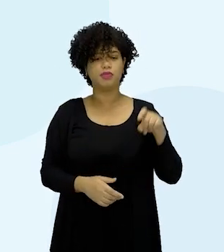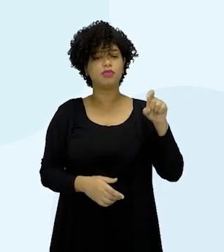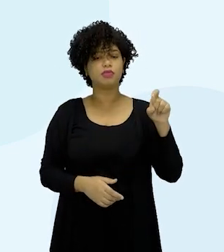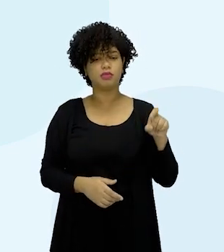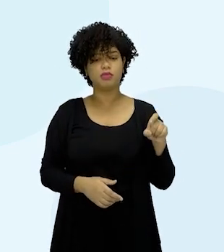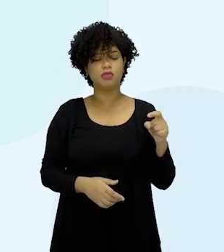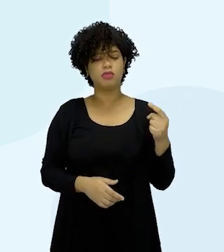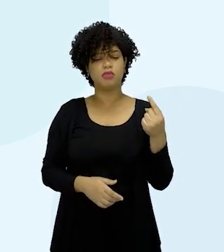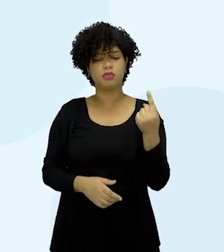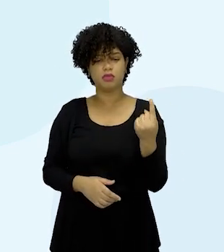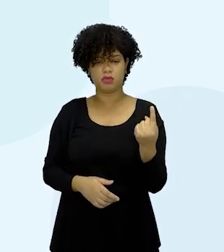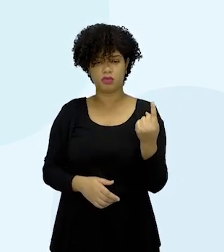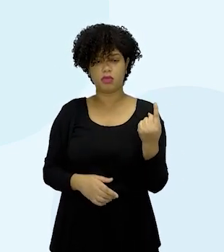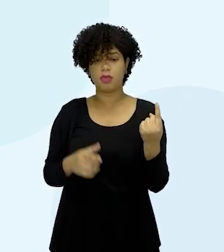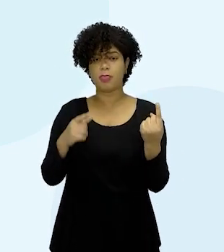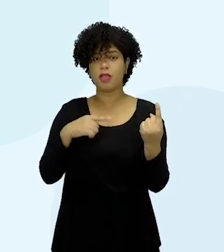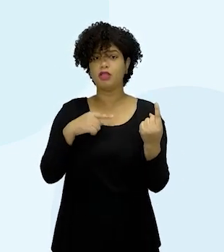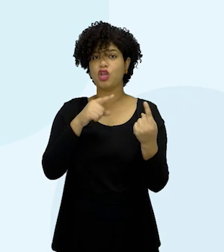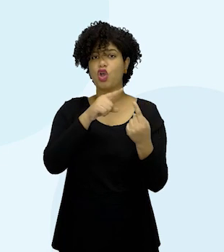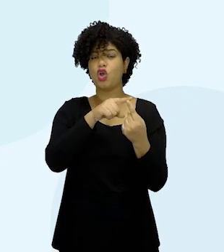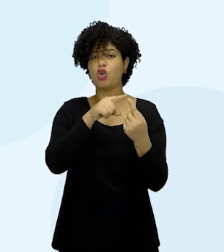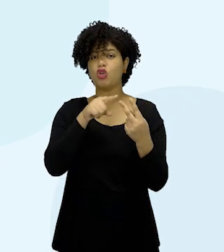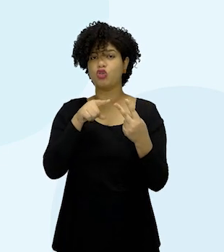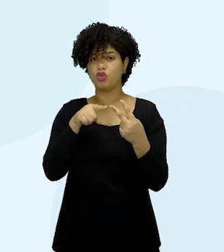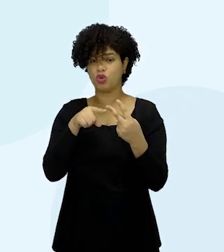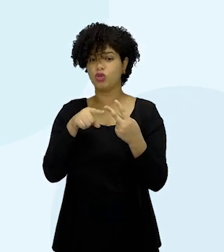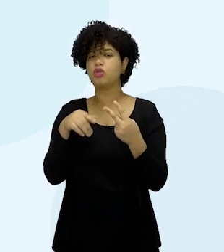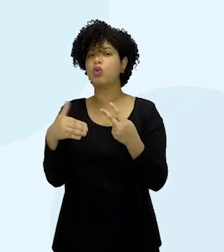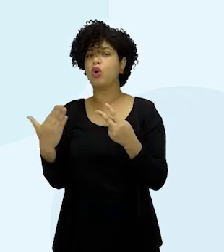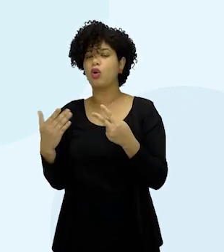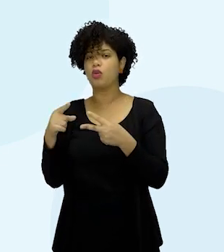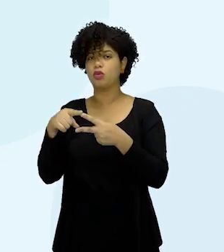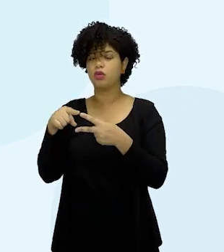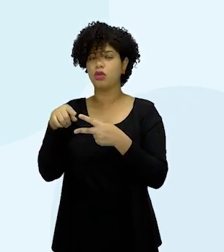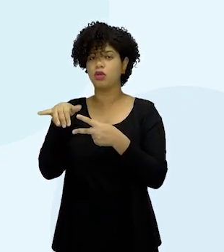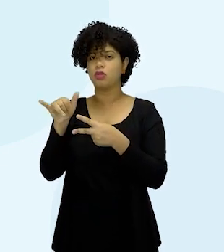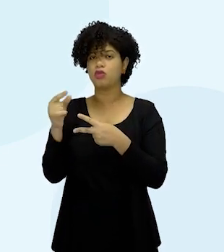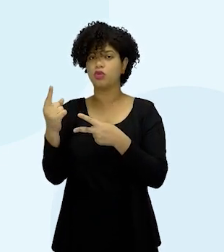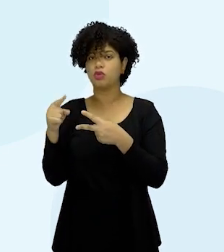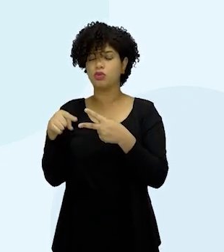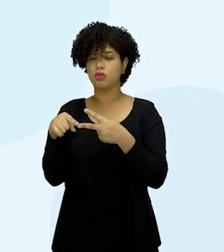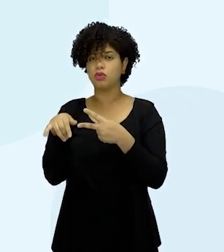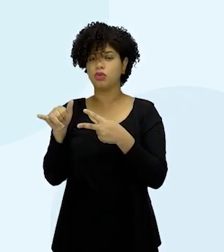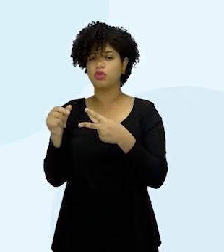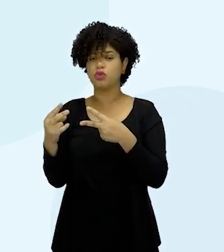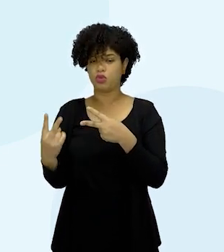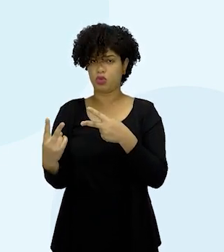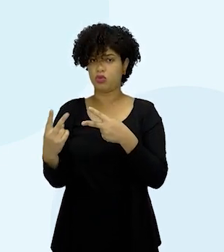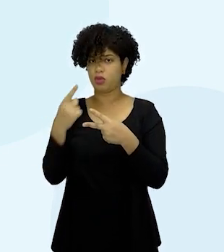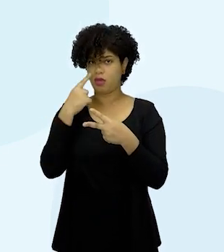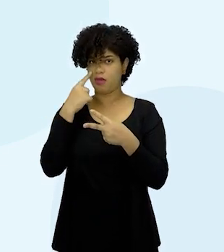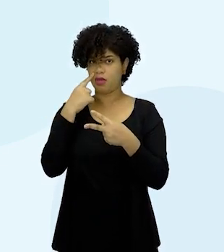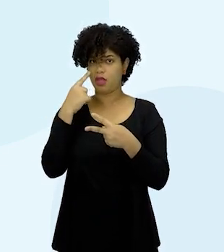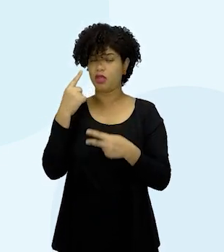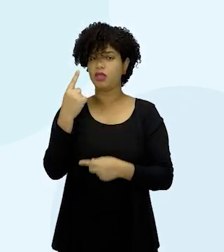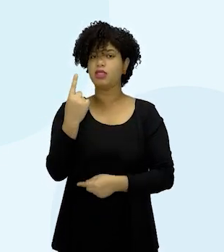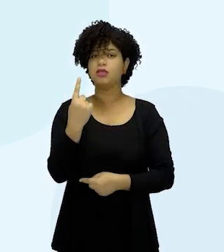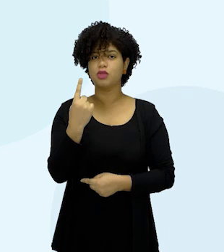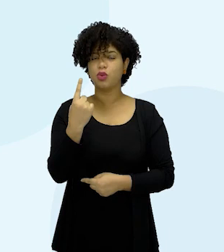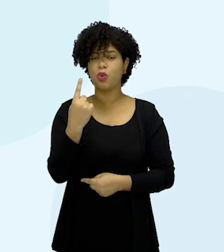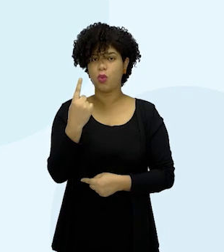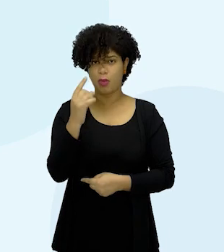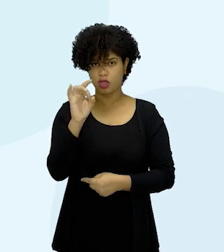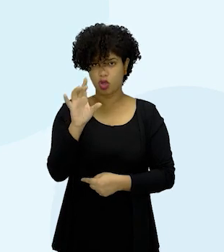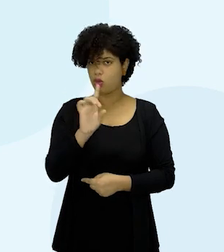feita a continha, ele encontrou duas respostas, o y1 e o y2, por isso que tem duas setinhas ali saindo dele. Tudo bem? Quando ele